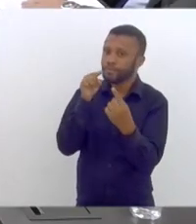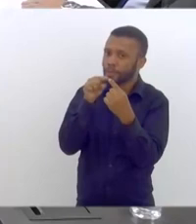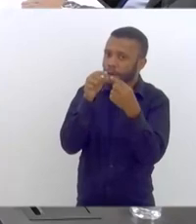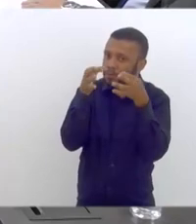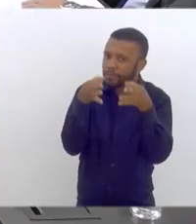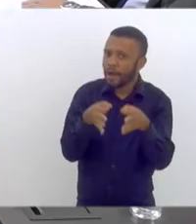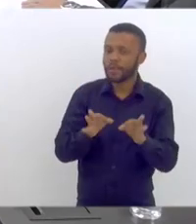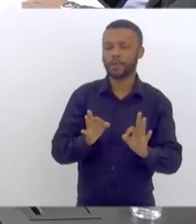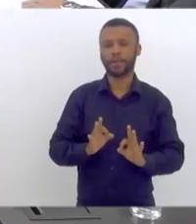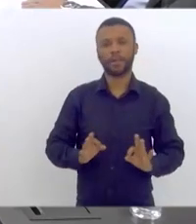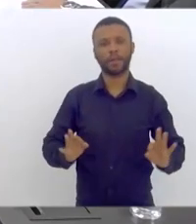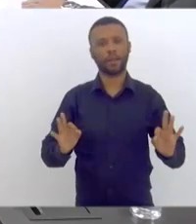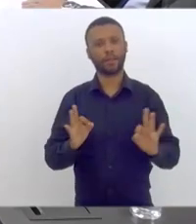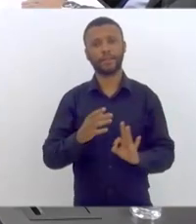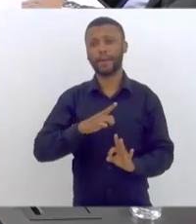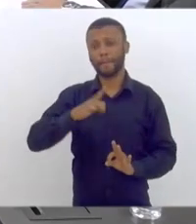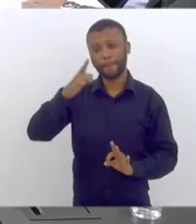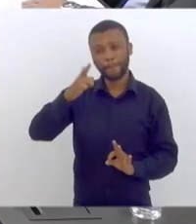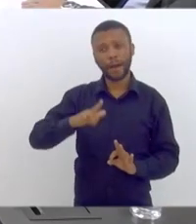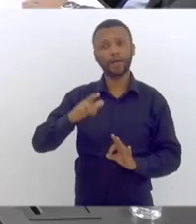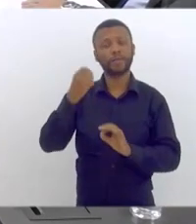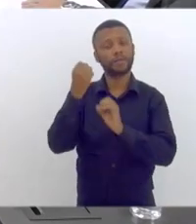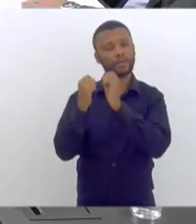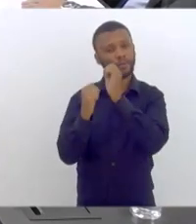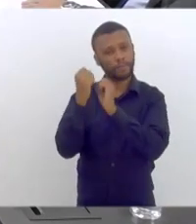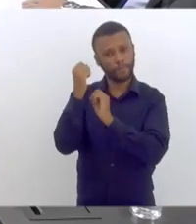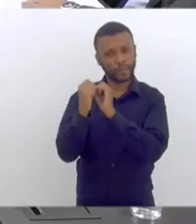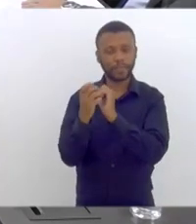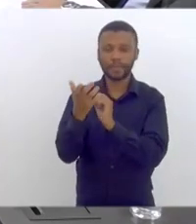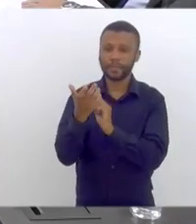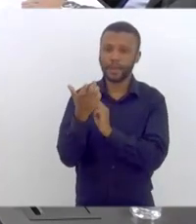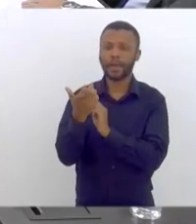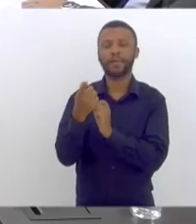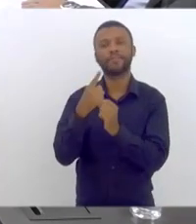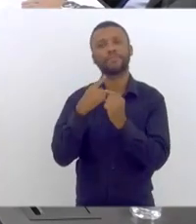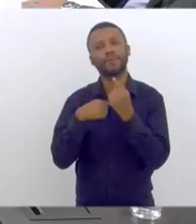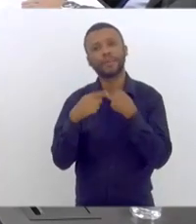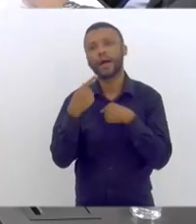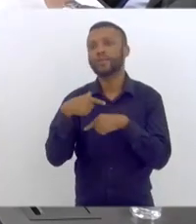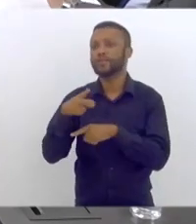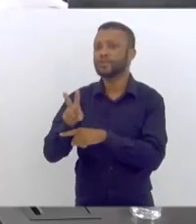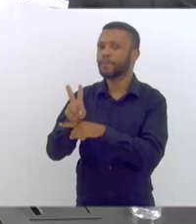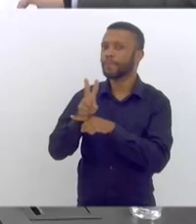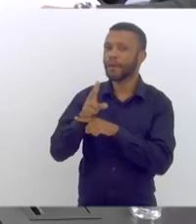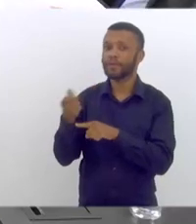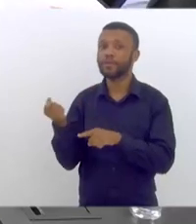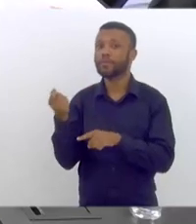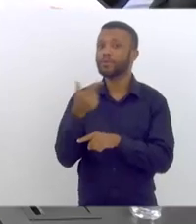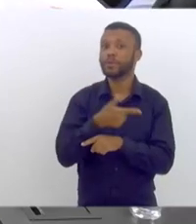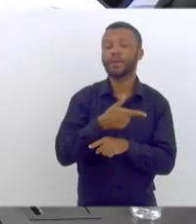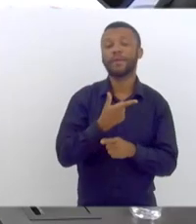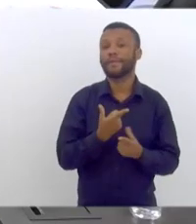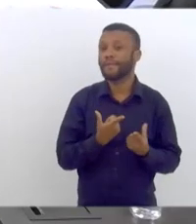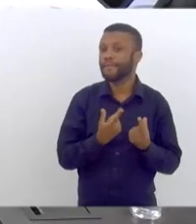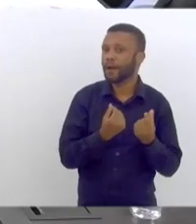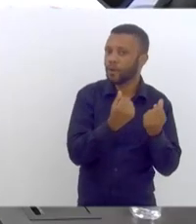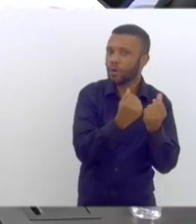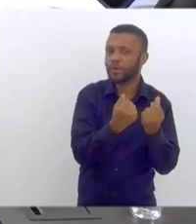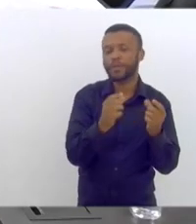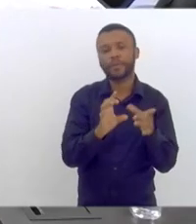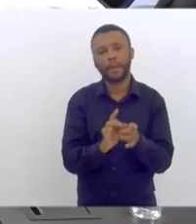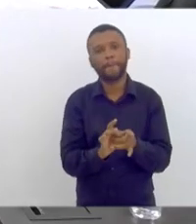de ter mais empresas desejosas de empréstimo do que o valores a ser